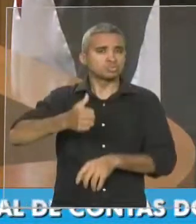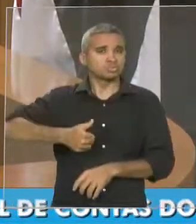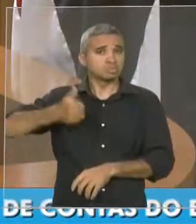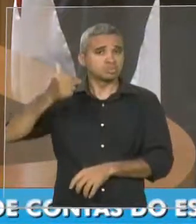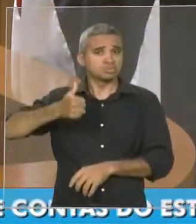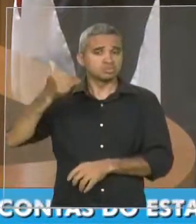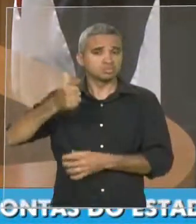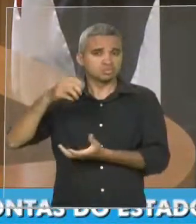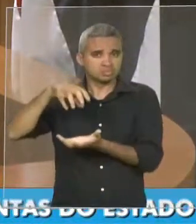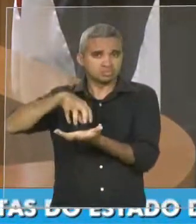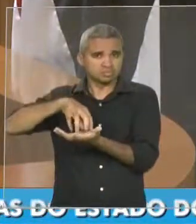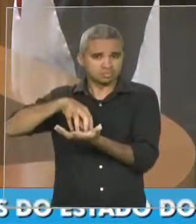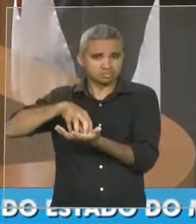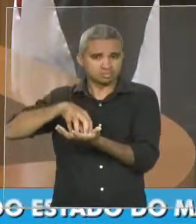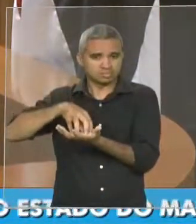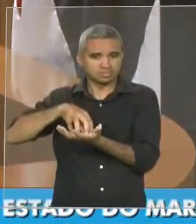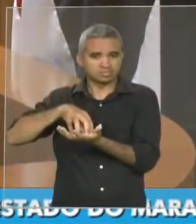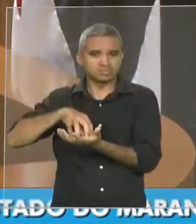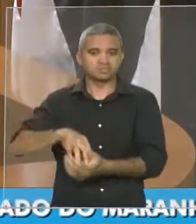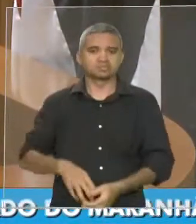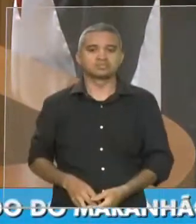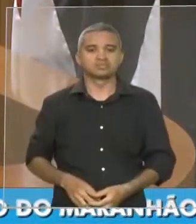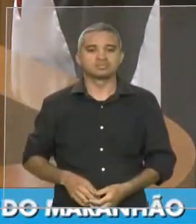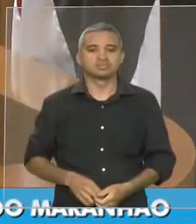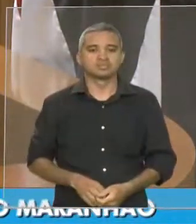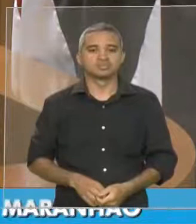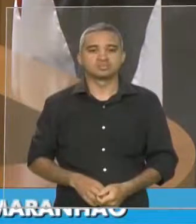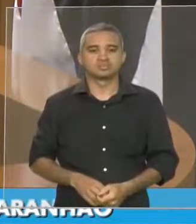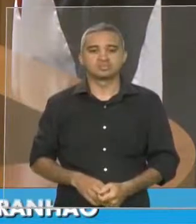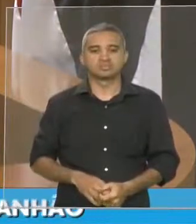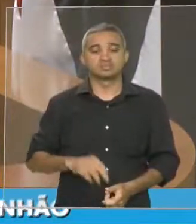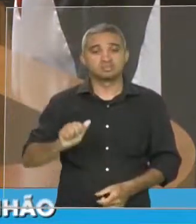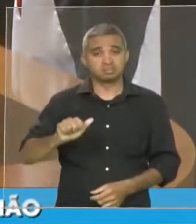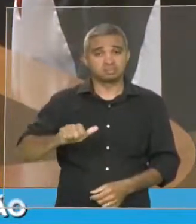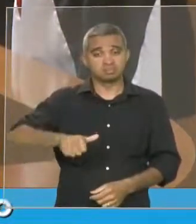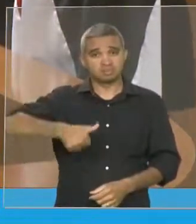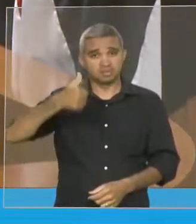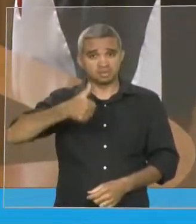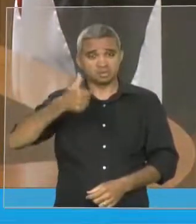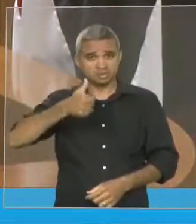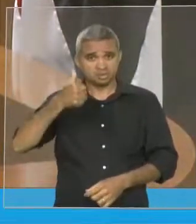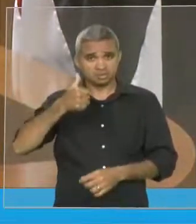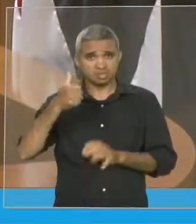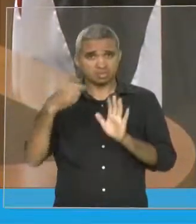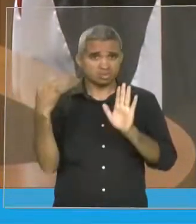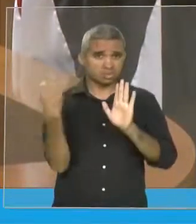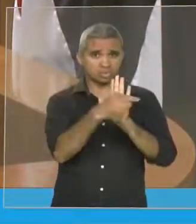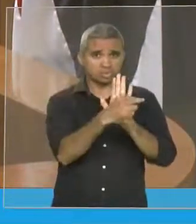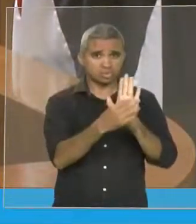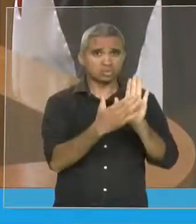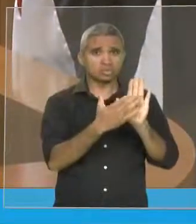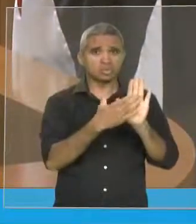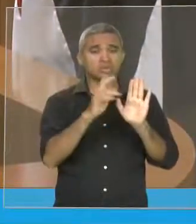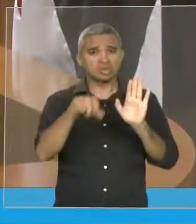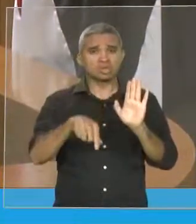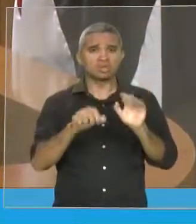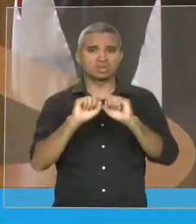Otelino, primeiro dos poderes a ser lembrado pelo Constituinte é o Poder